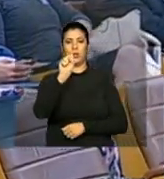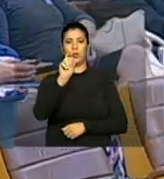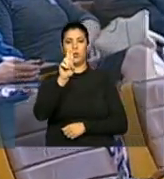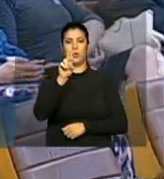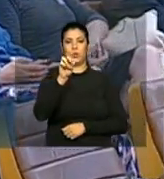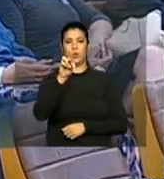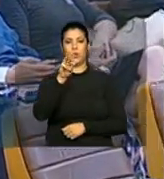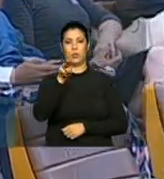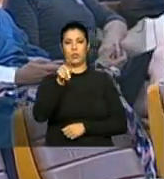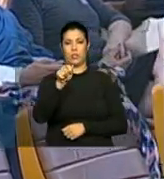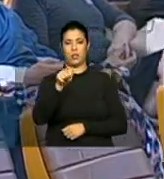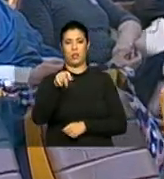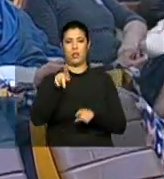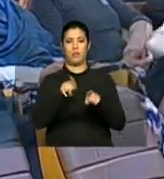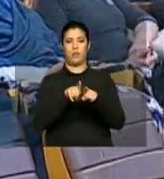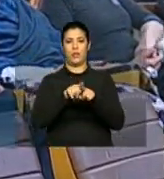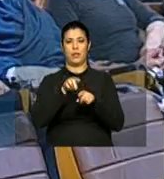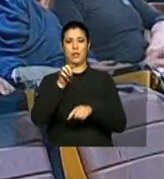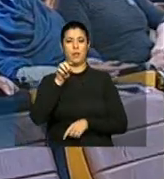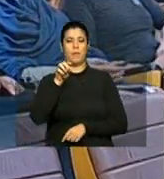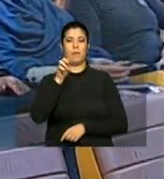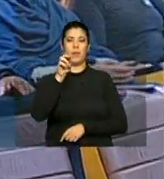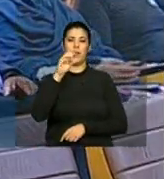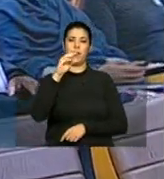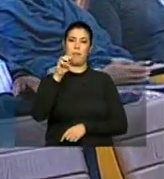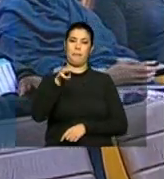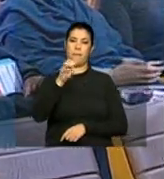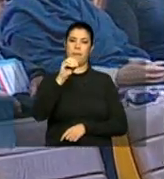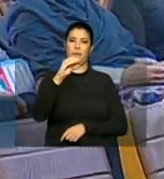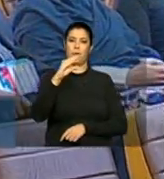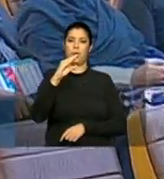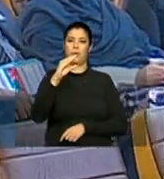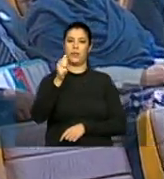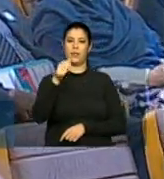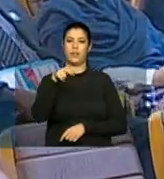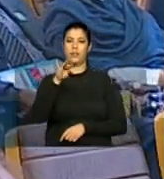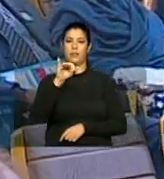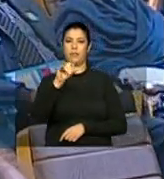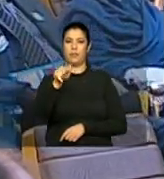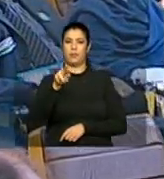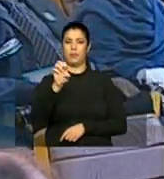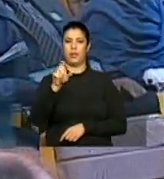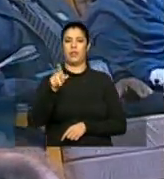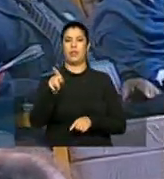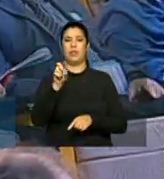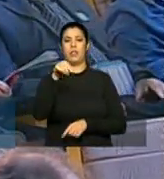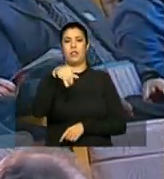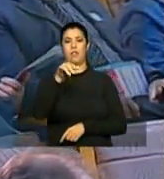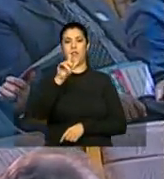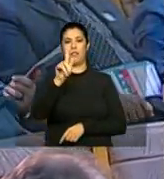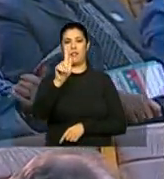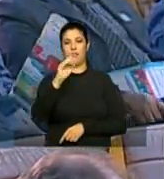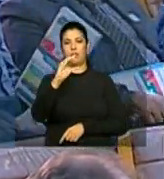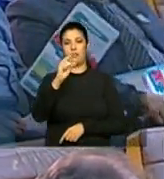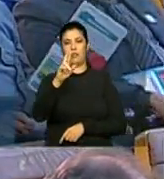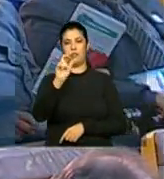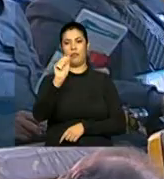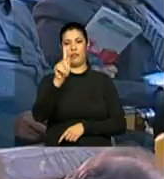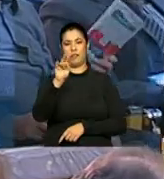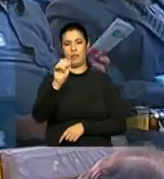Salvador, Marcela Rendeiros, de Moçambique, Manuel Lubice, Nicarágua, Marvin